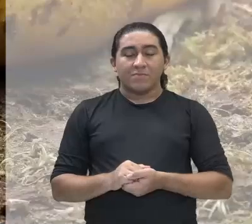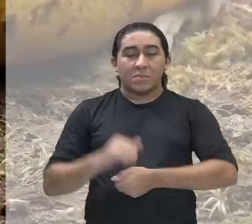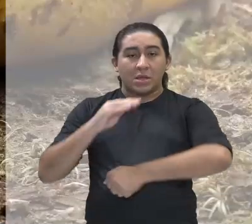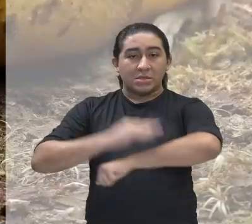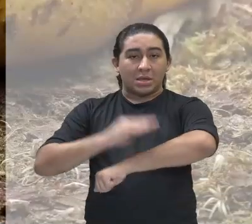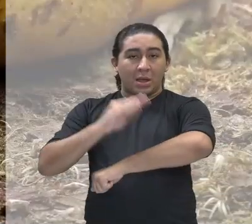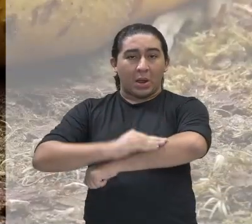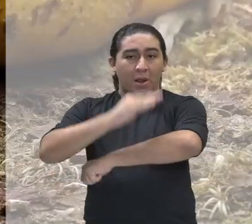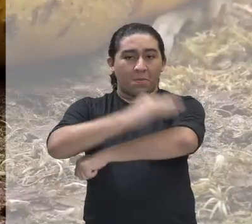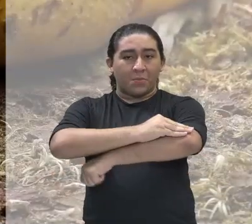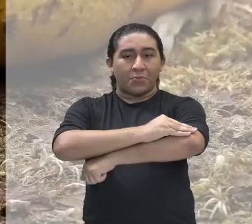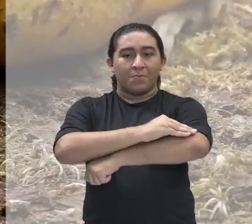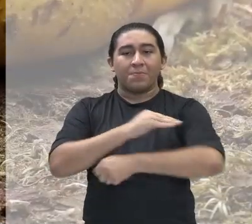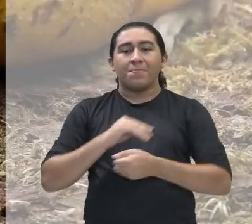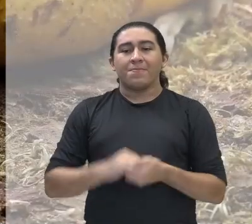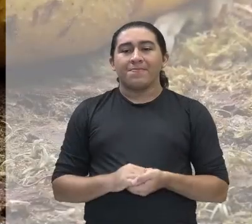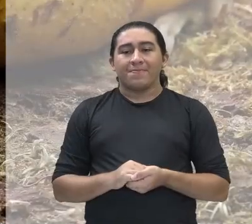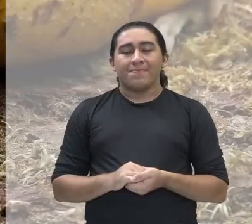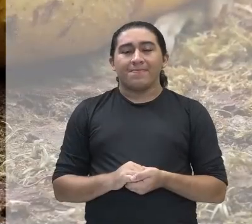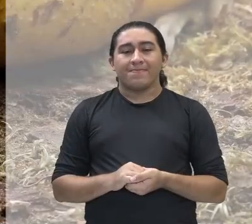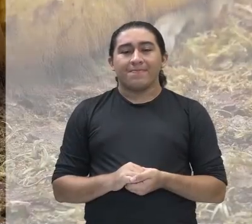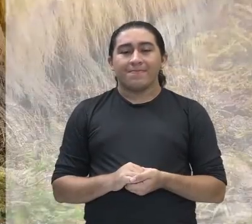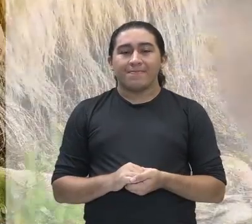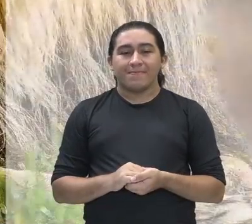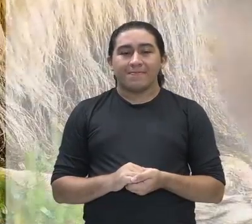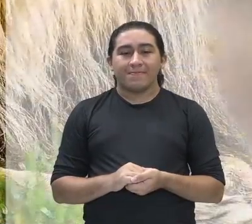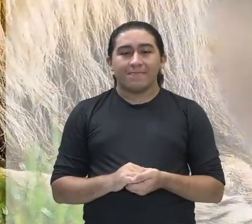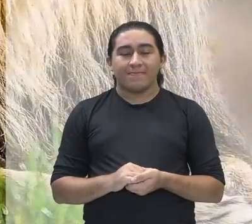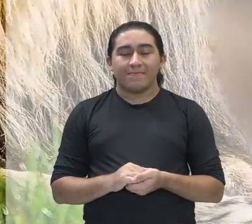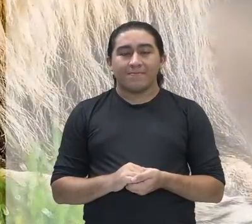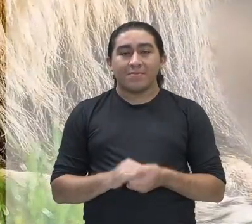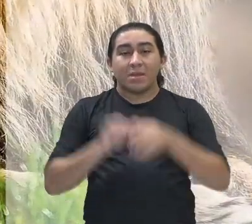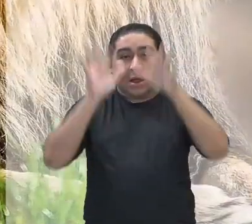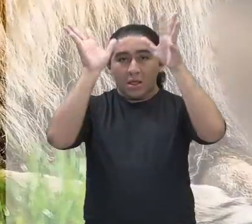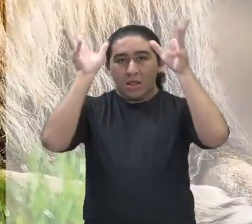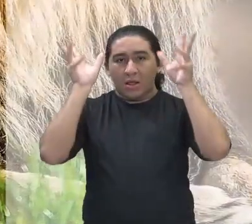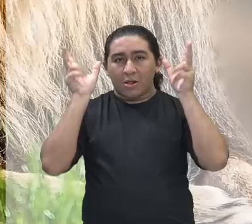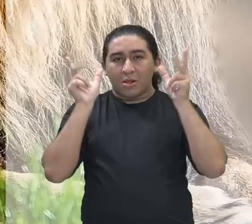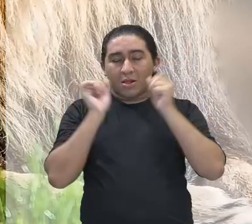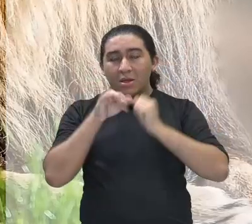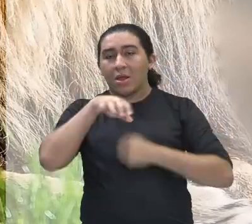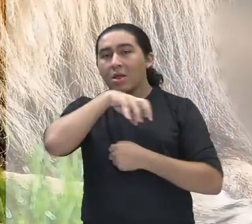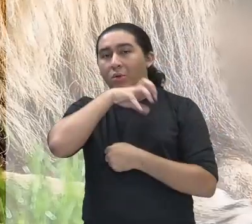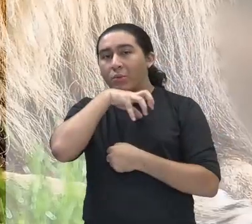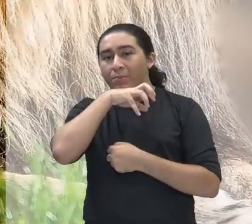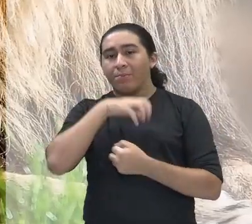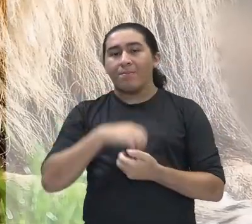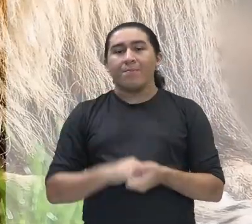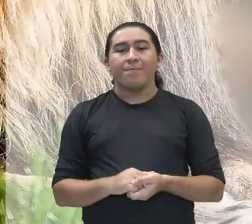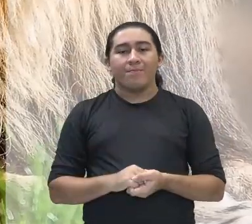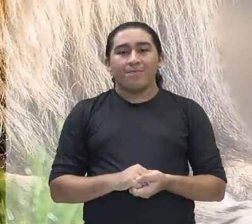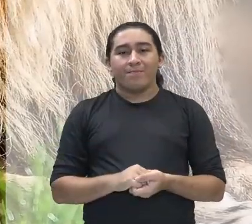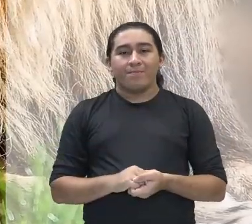Frog, sapo. Lion, leão.